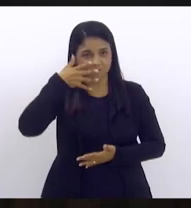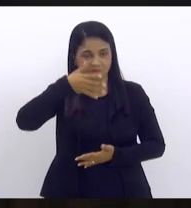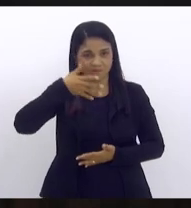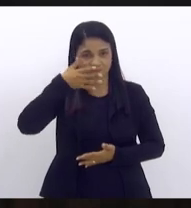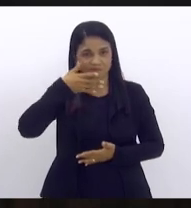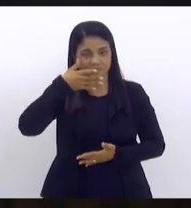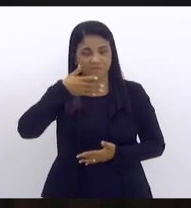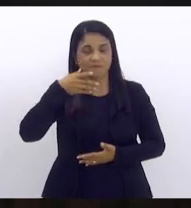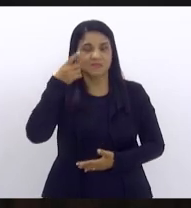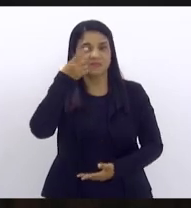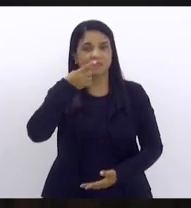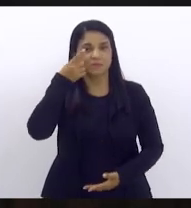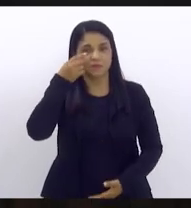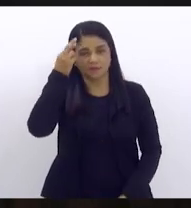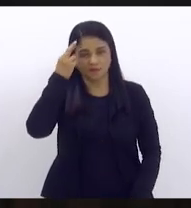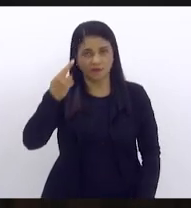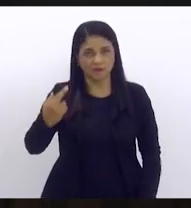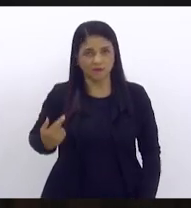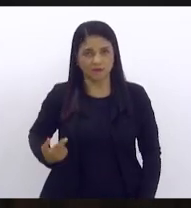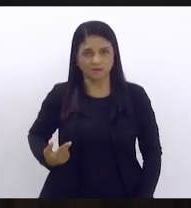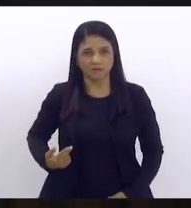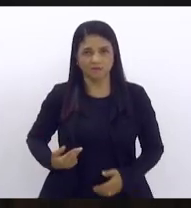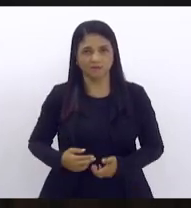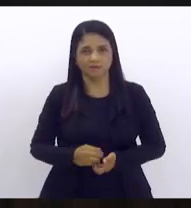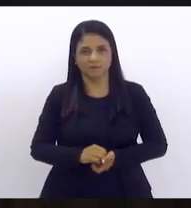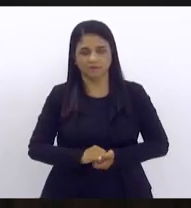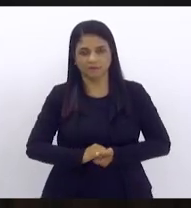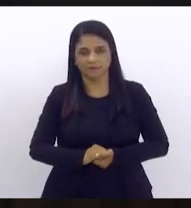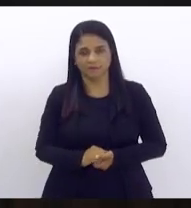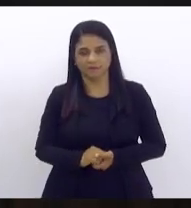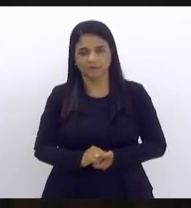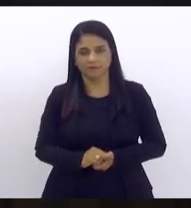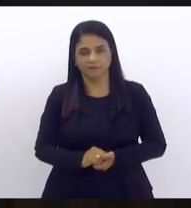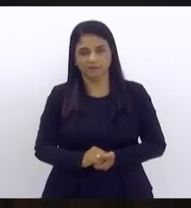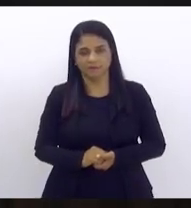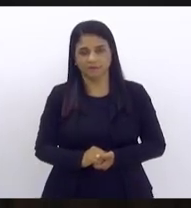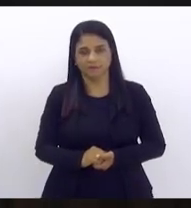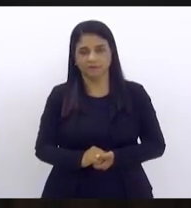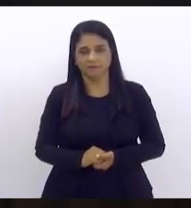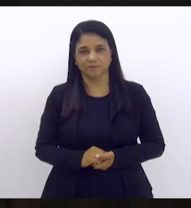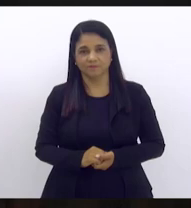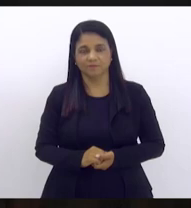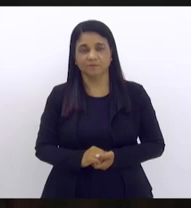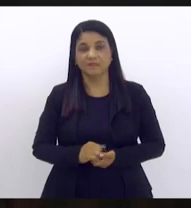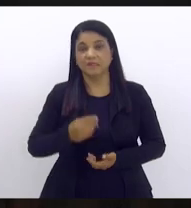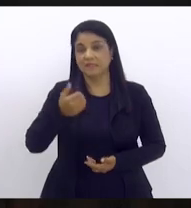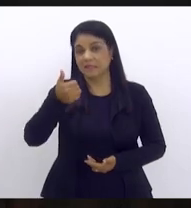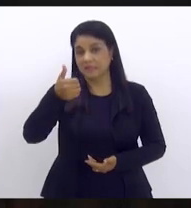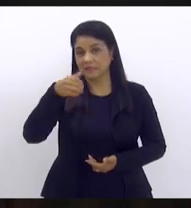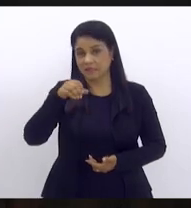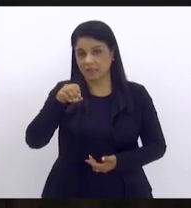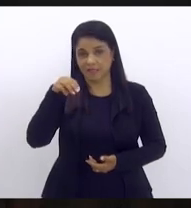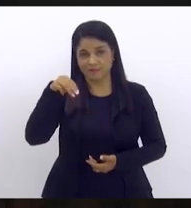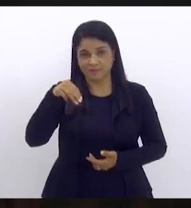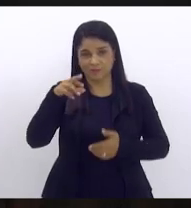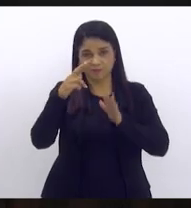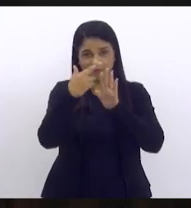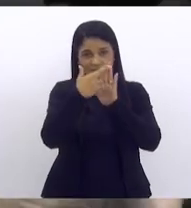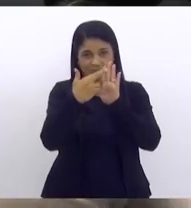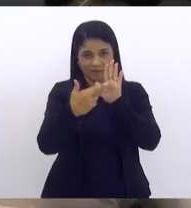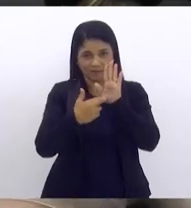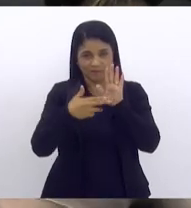a deputada Renata Souza. Vossa Excelência dispõe de 10